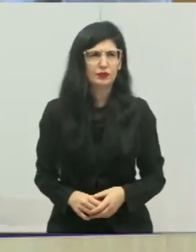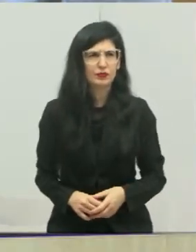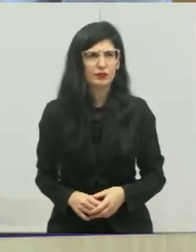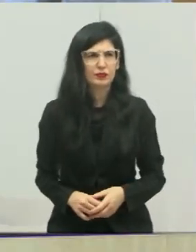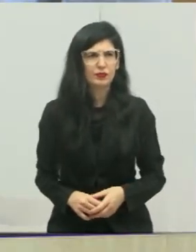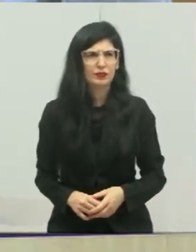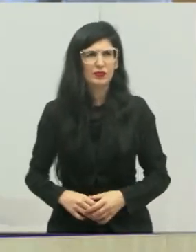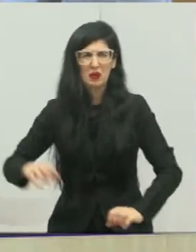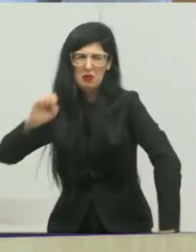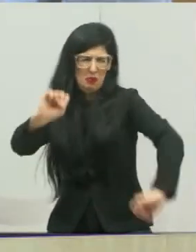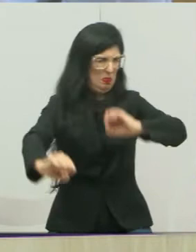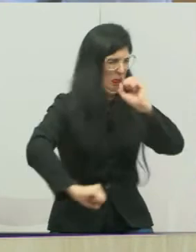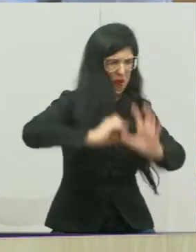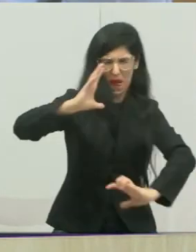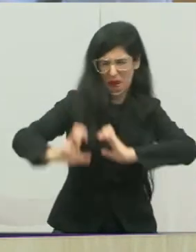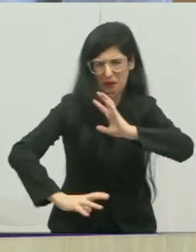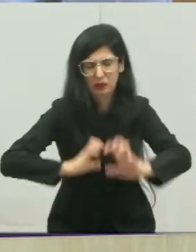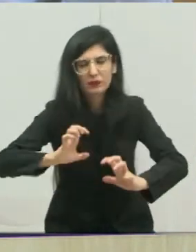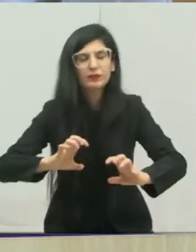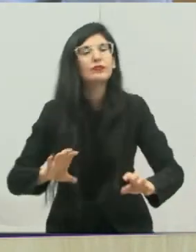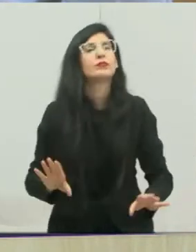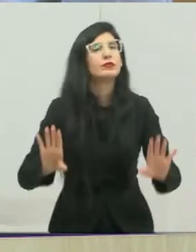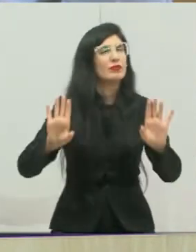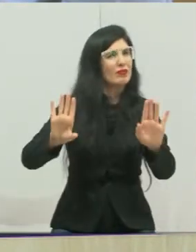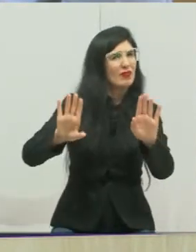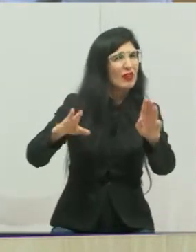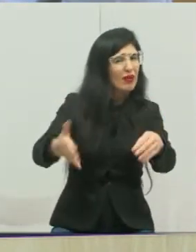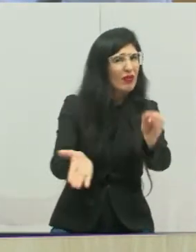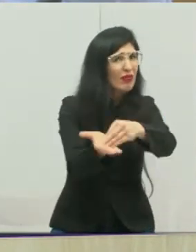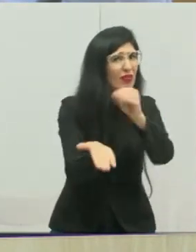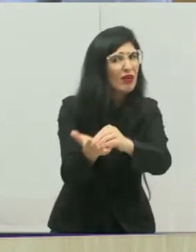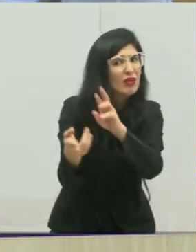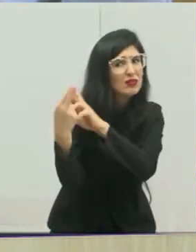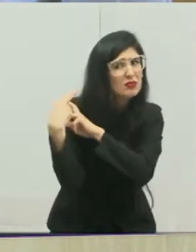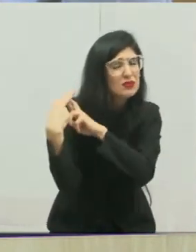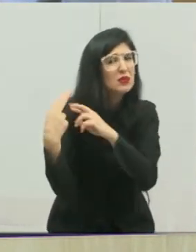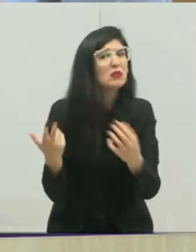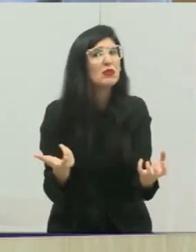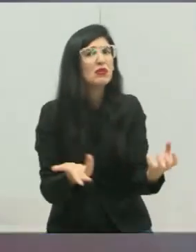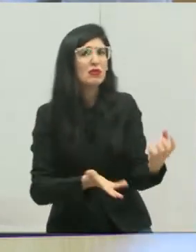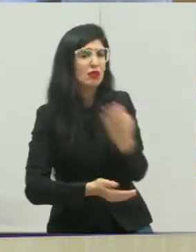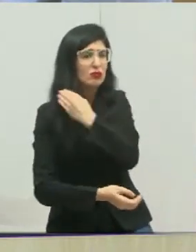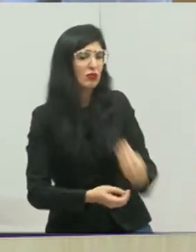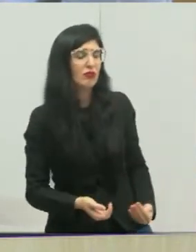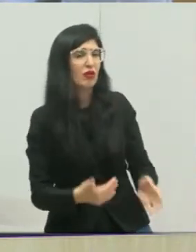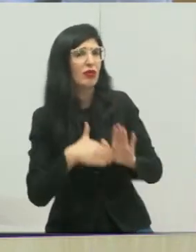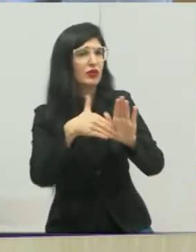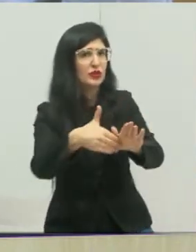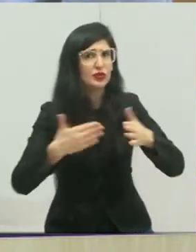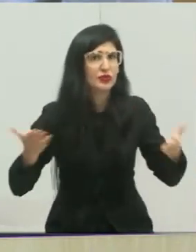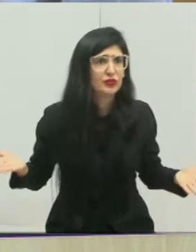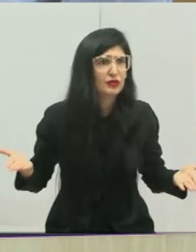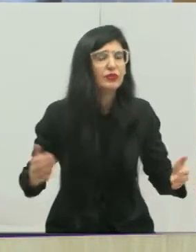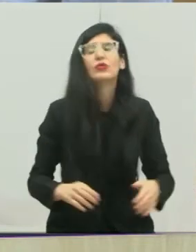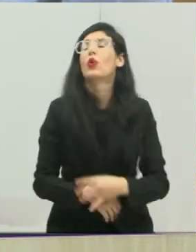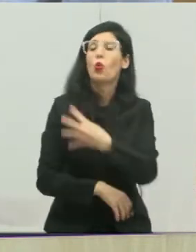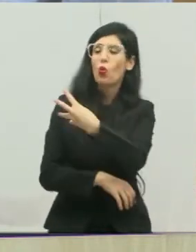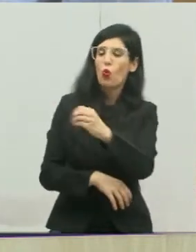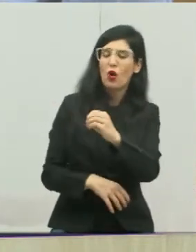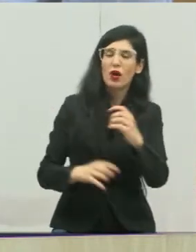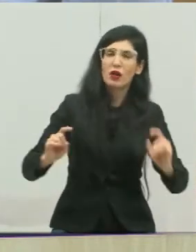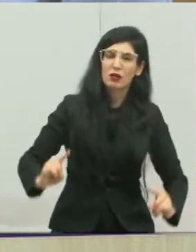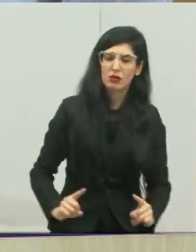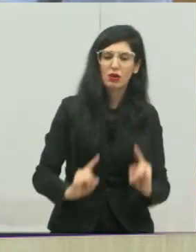conflito e do abandono social, compartilhado em responsabilidade pelo poder público, que é visto e sentido pelas famílias dos 40 apartamentos do